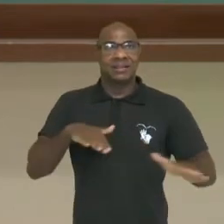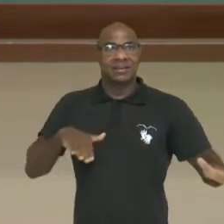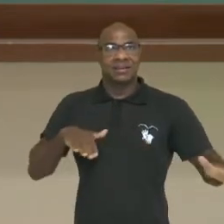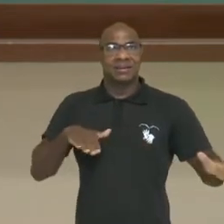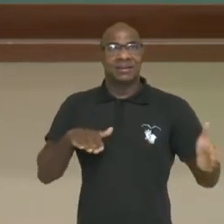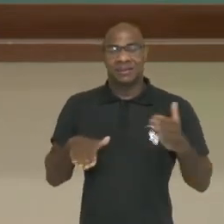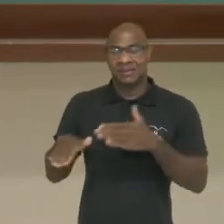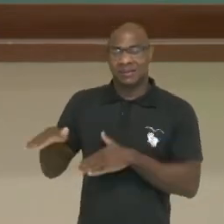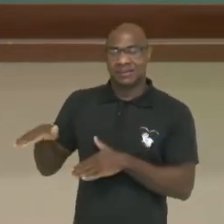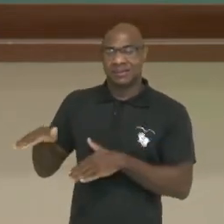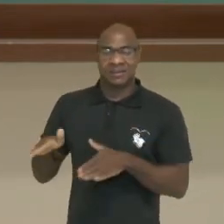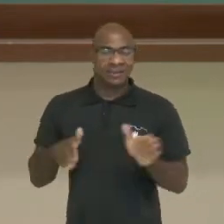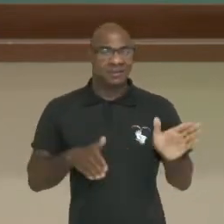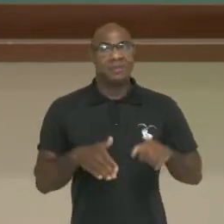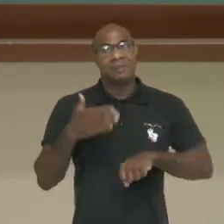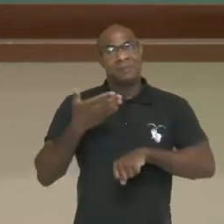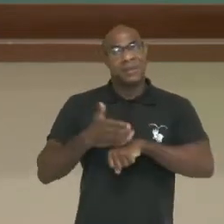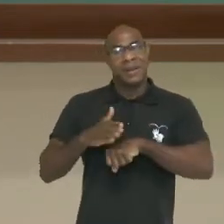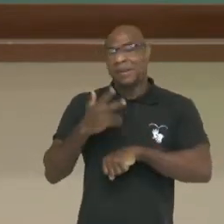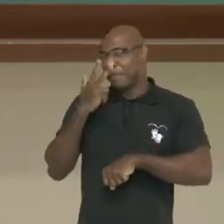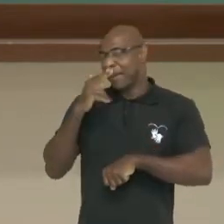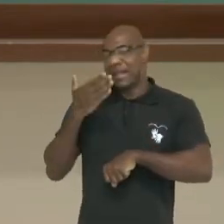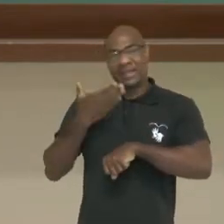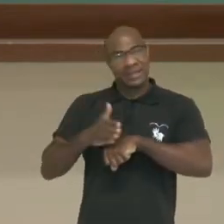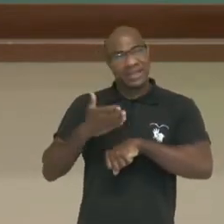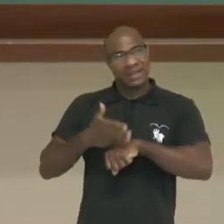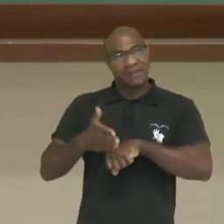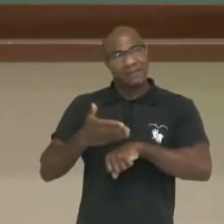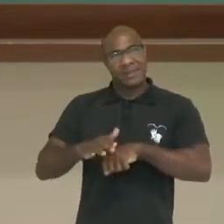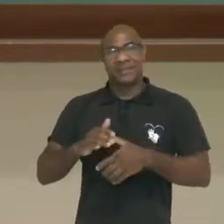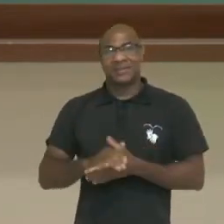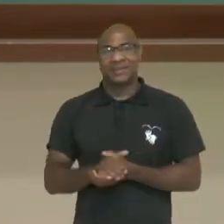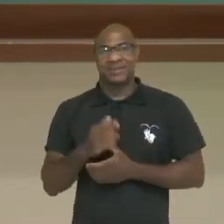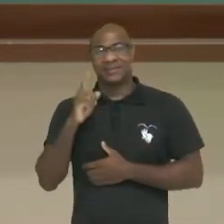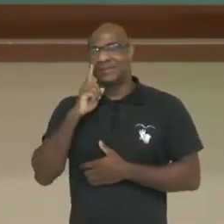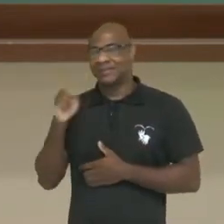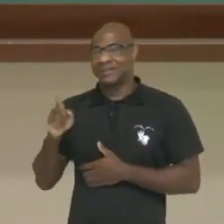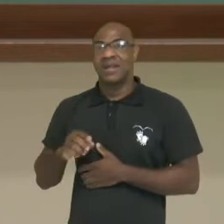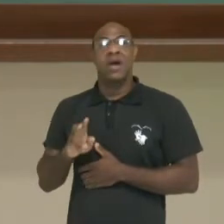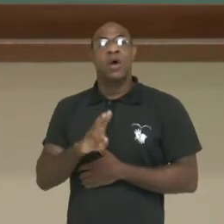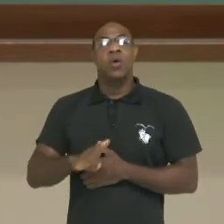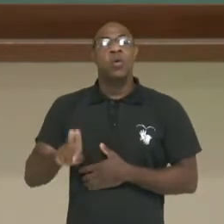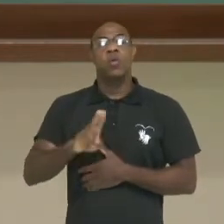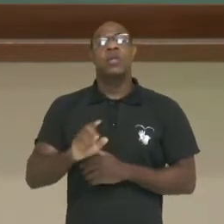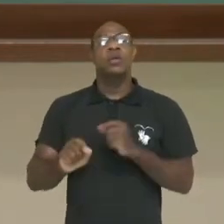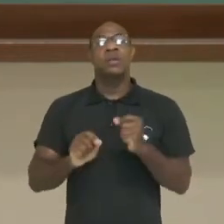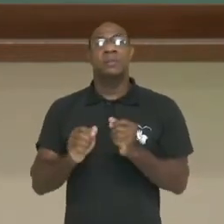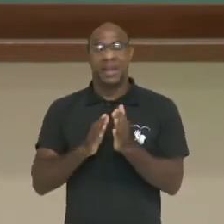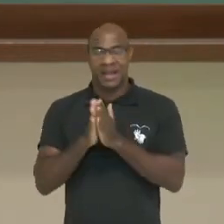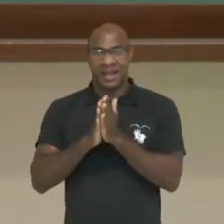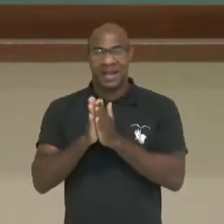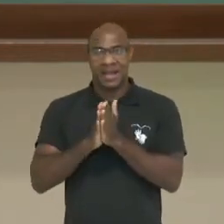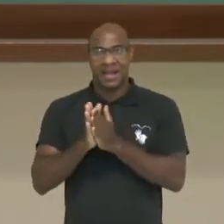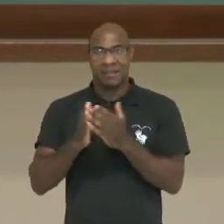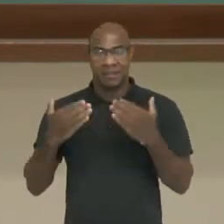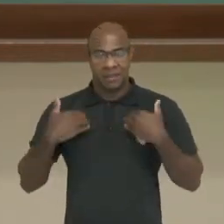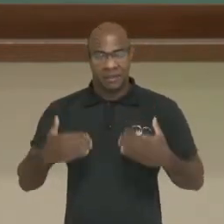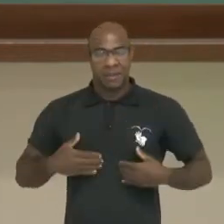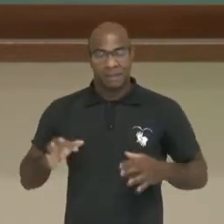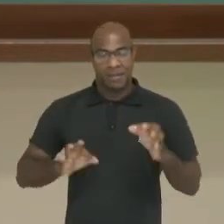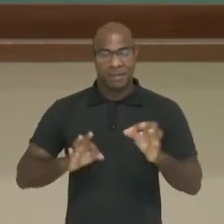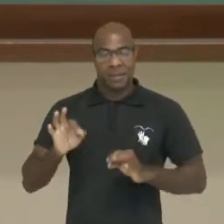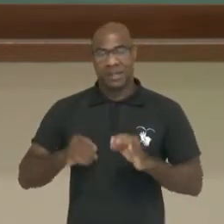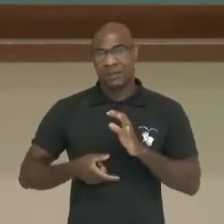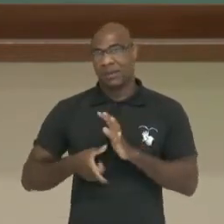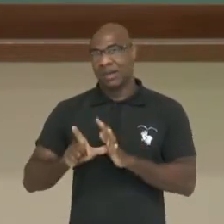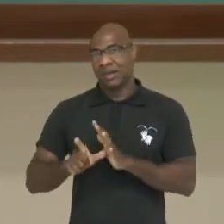se fosse um treinamento. Muitos técnicos usam isso como aquecimento, como preparação para